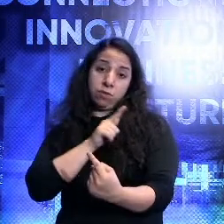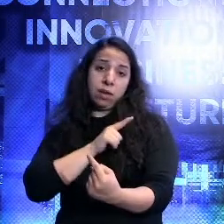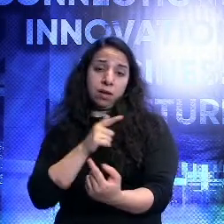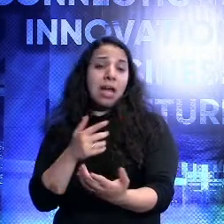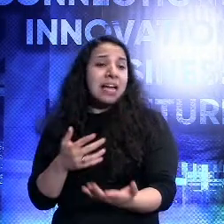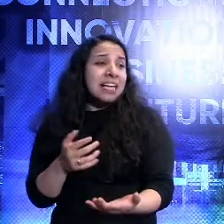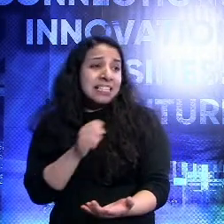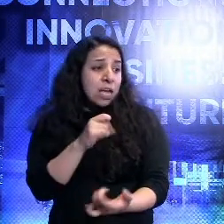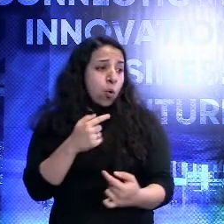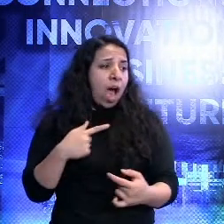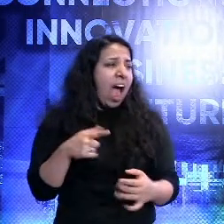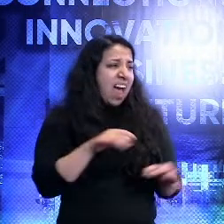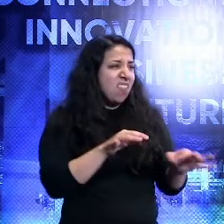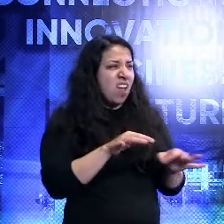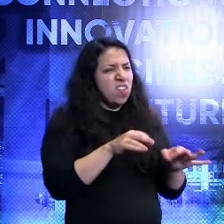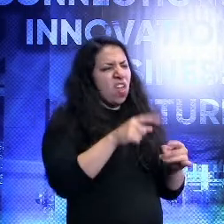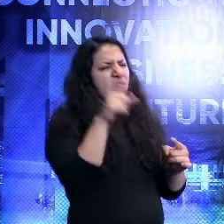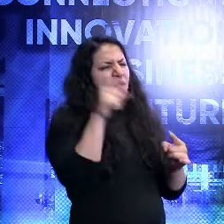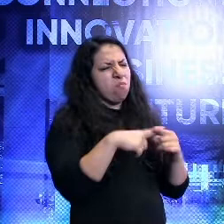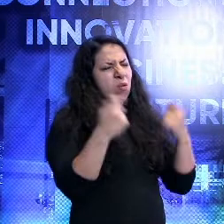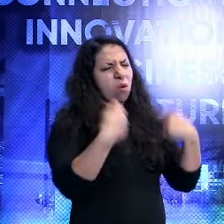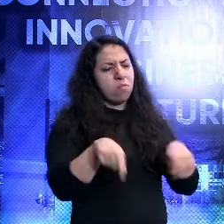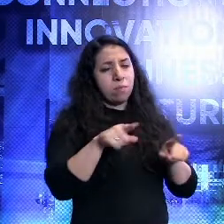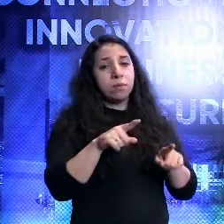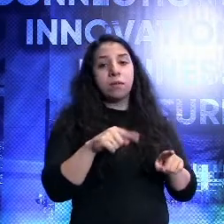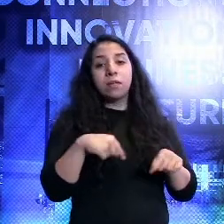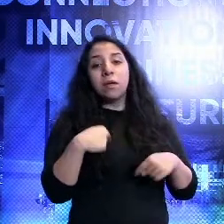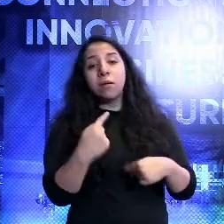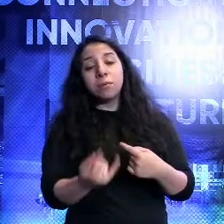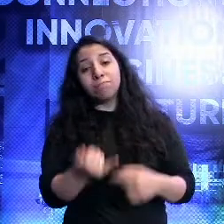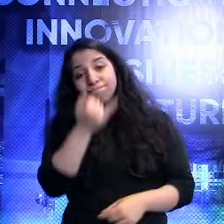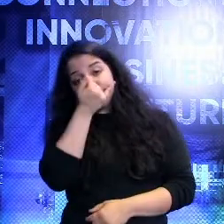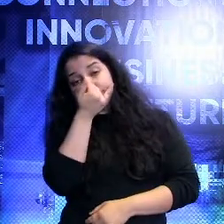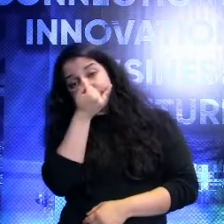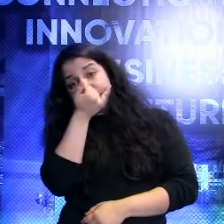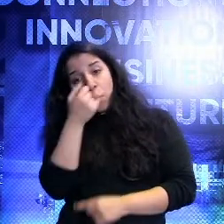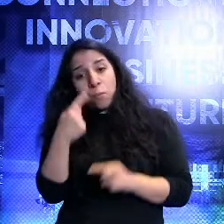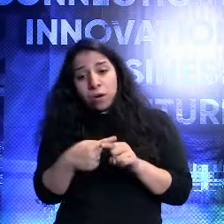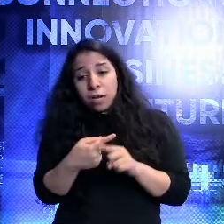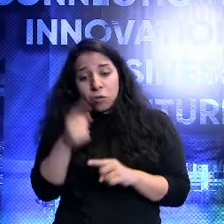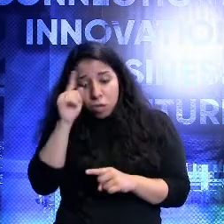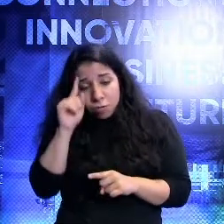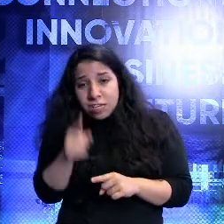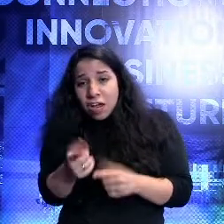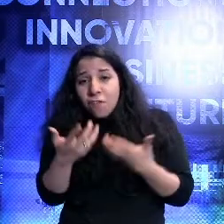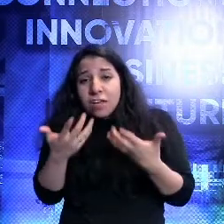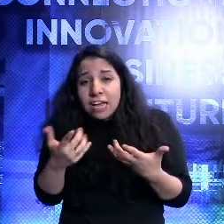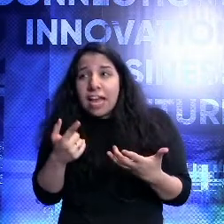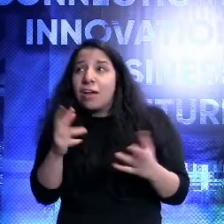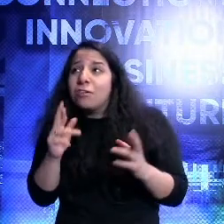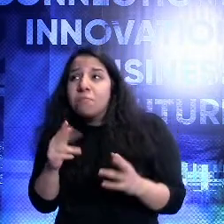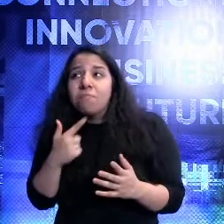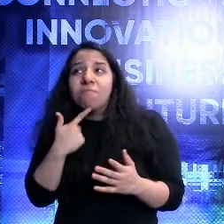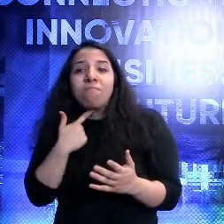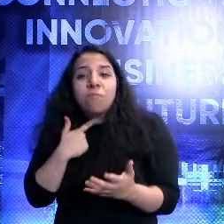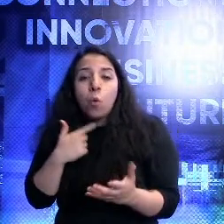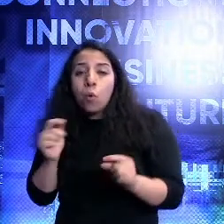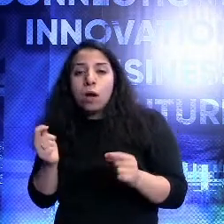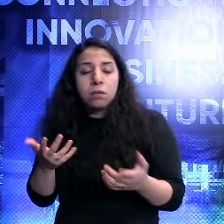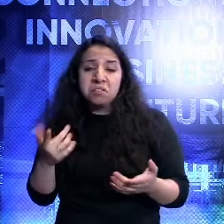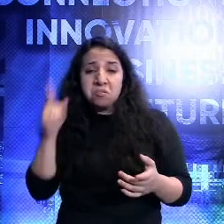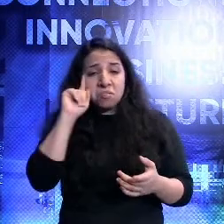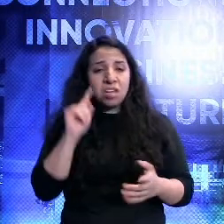estratégico bem definido, eu vou errar, porque eu não sei o que eu estou atendendo. Beleza? Bom, com esses objetivos